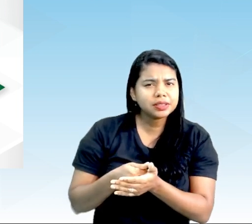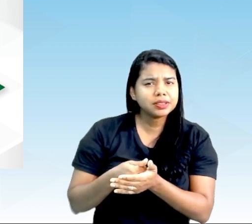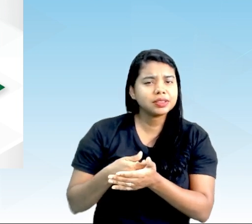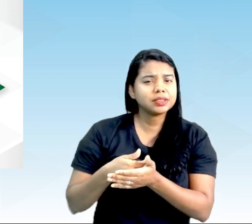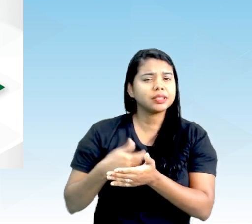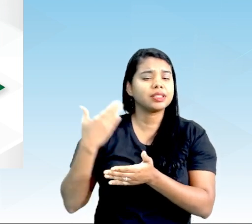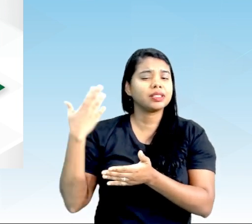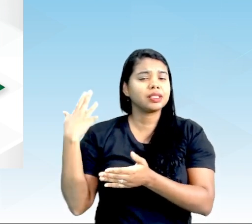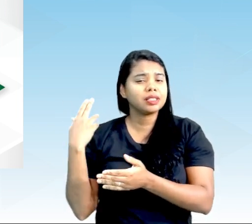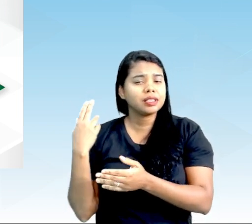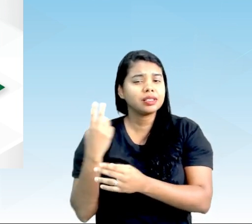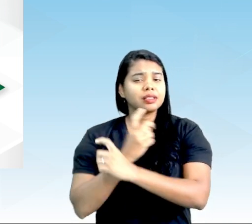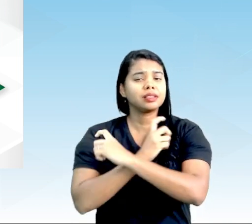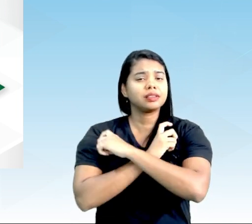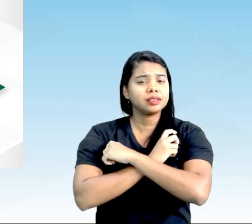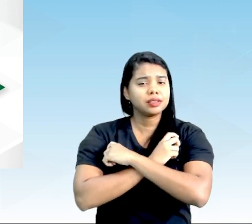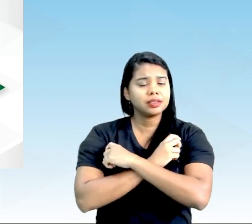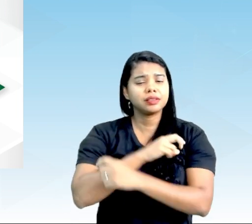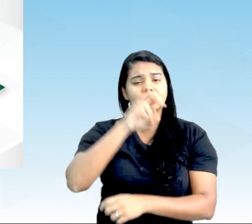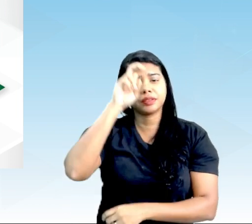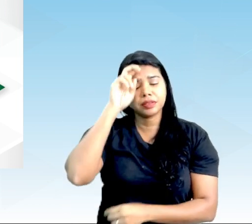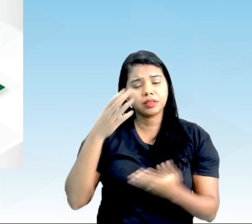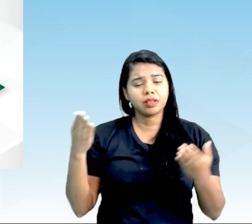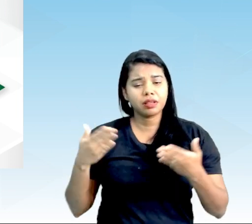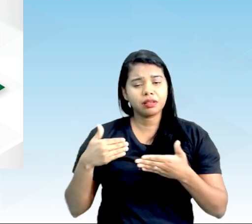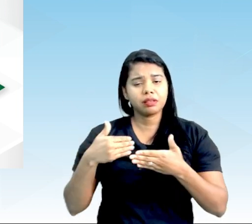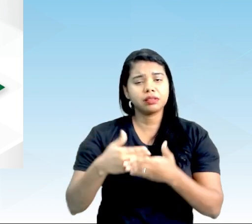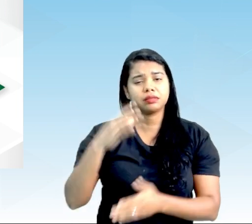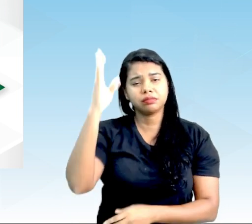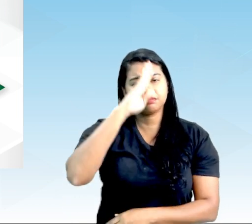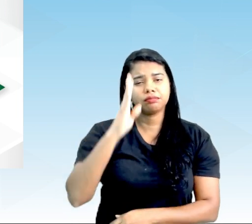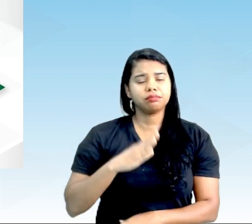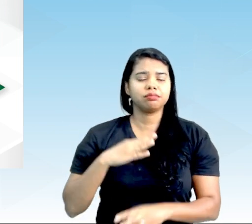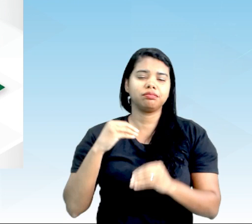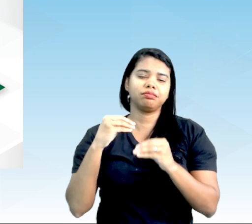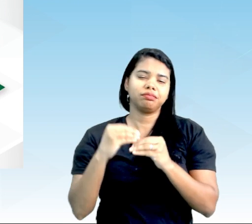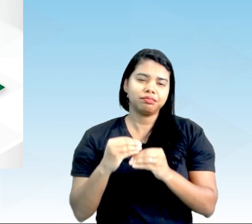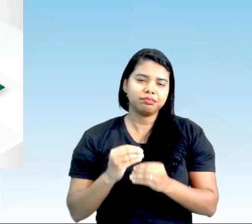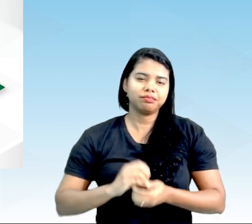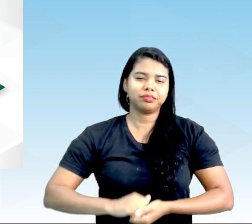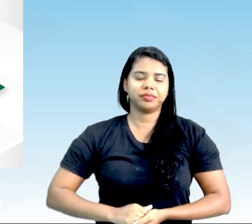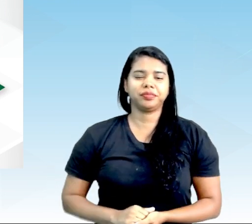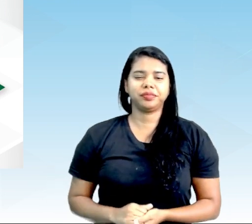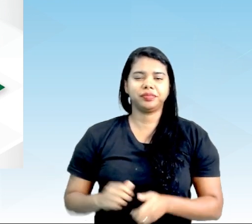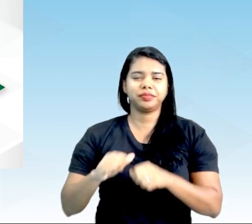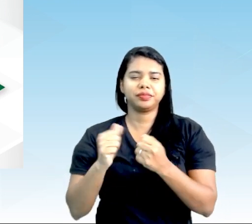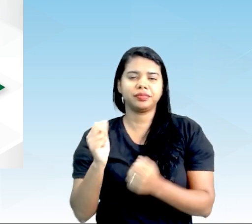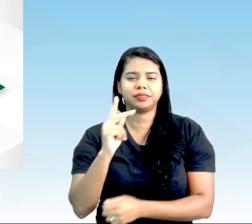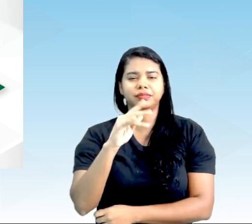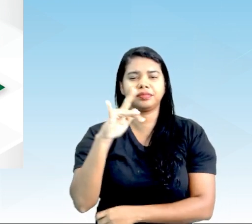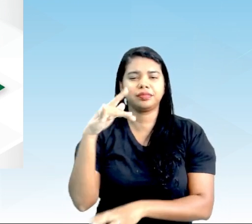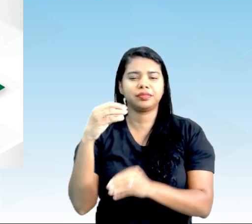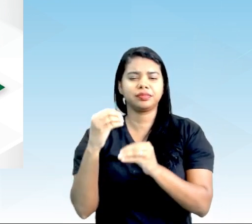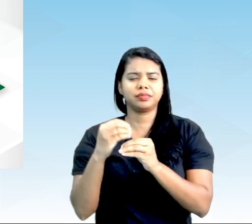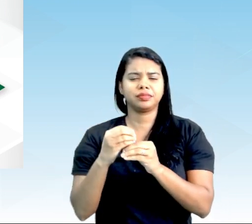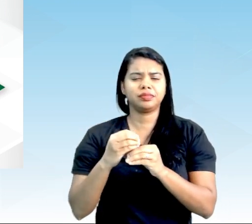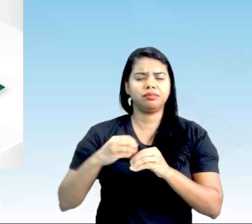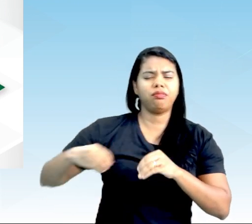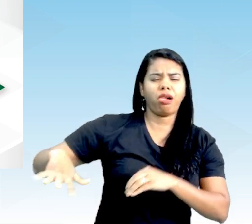dos egípcios até agora, incluindo o Brasil. Então está aí a revolta do quebra-quilo, onde muitas